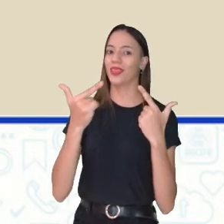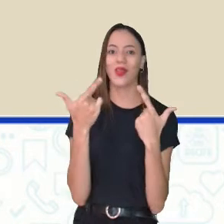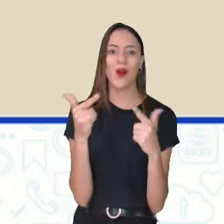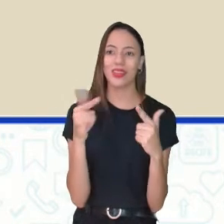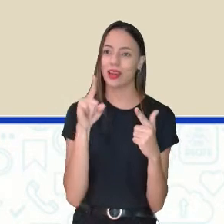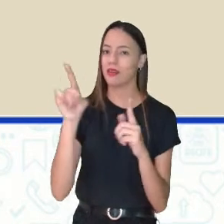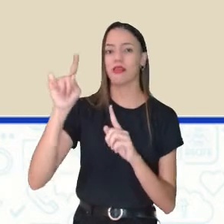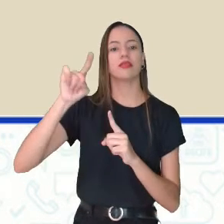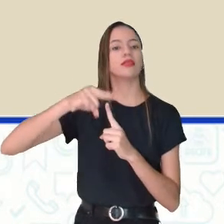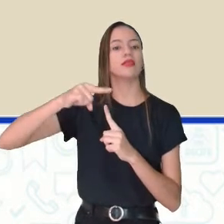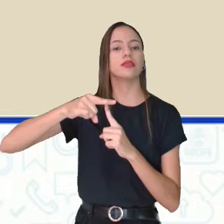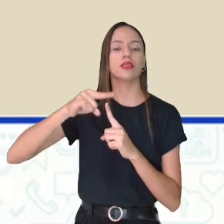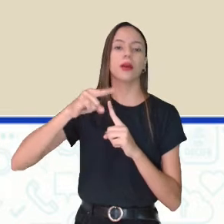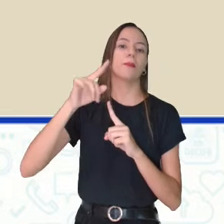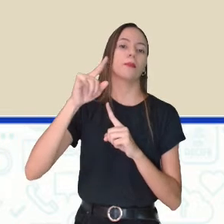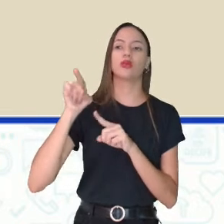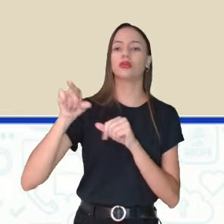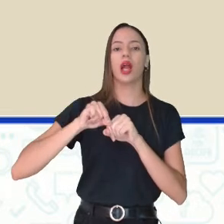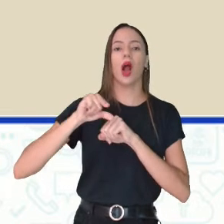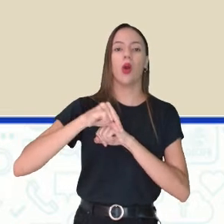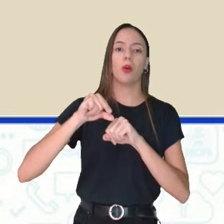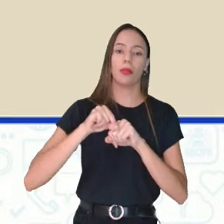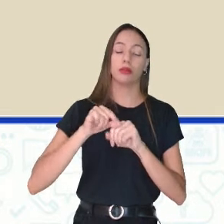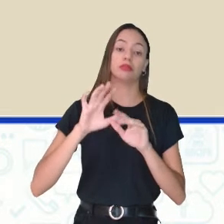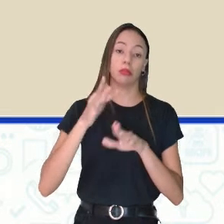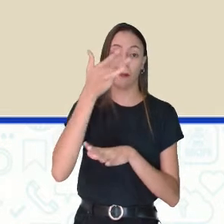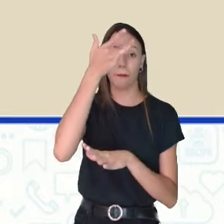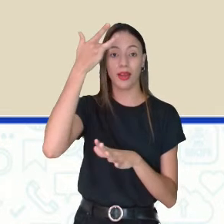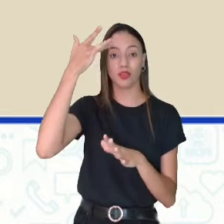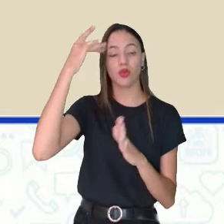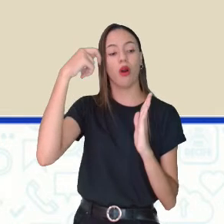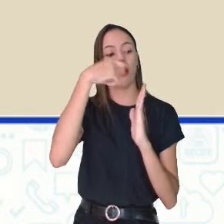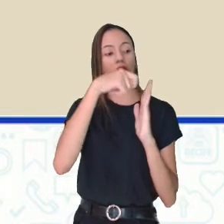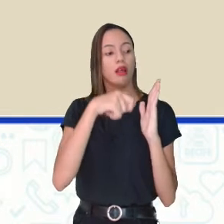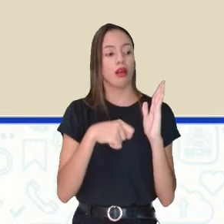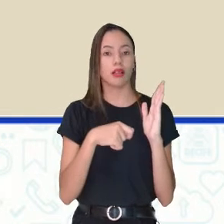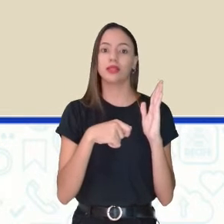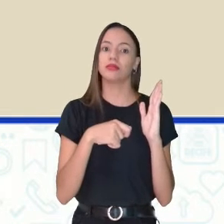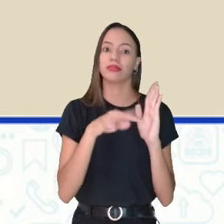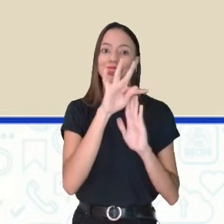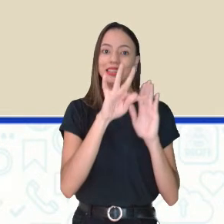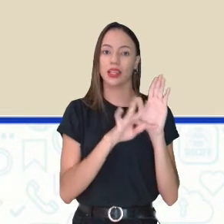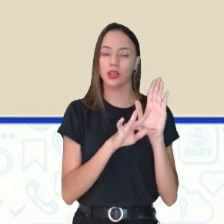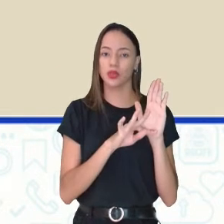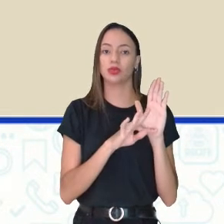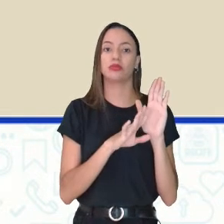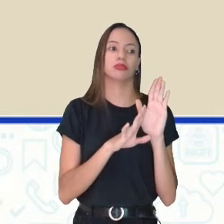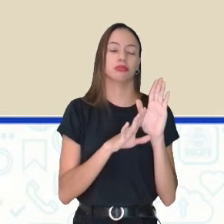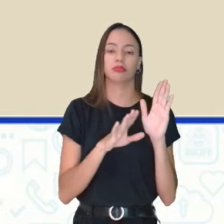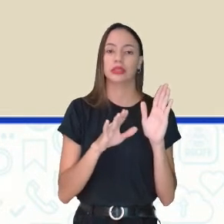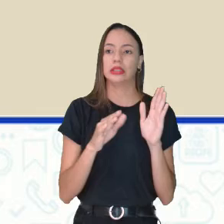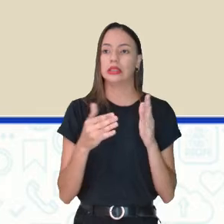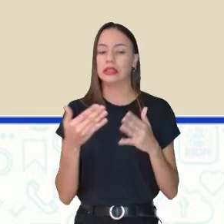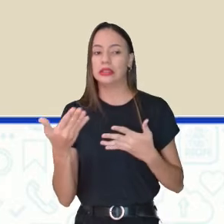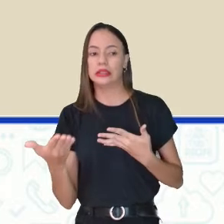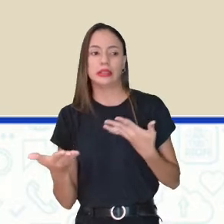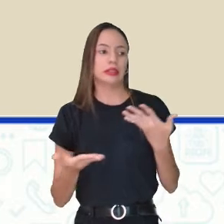argumentativa. Assim, o produtor do texto que não se posiciona, que fica em cima do